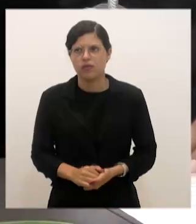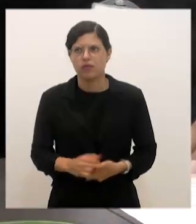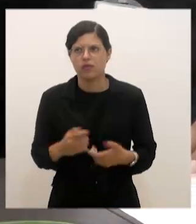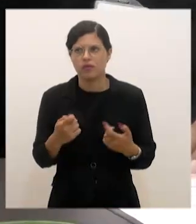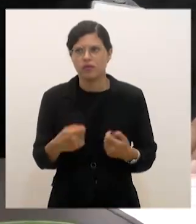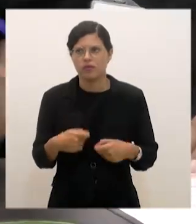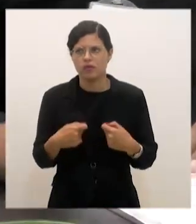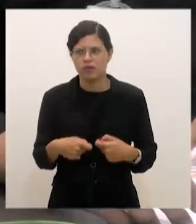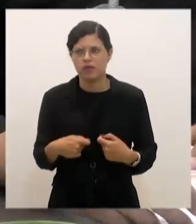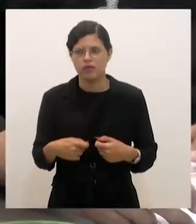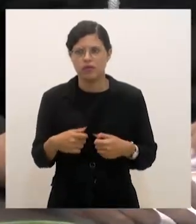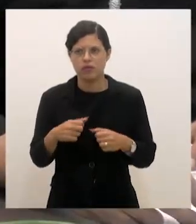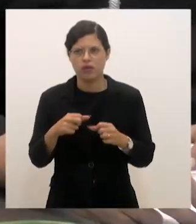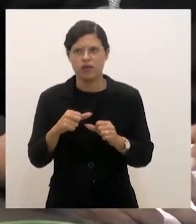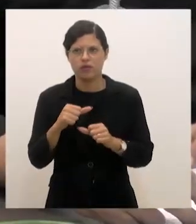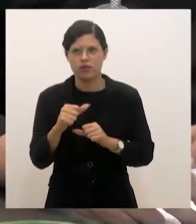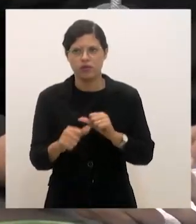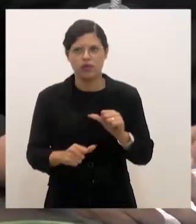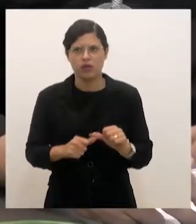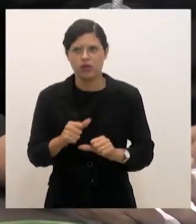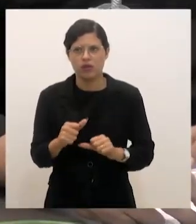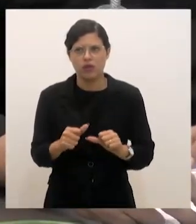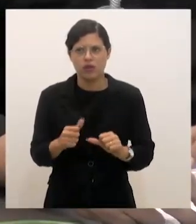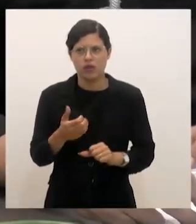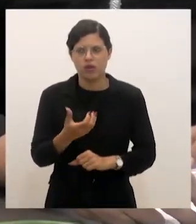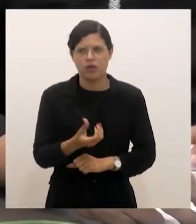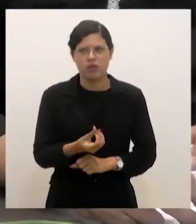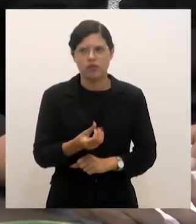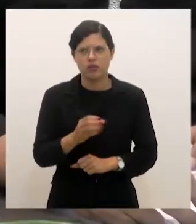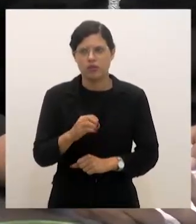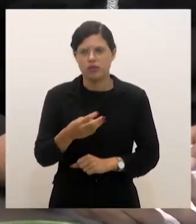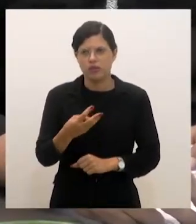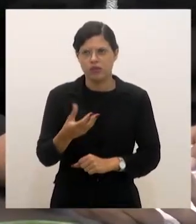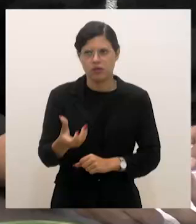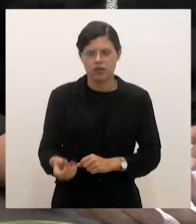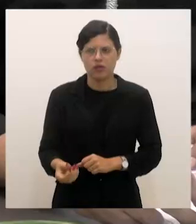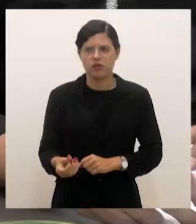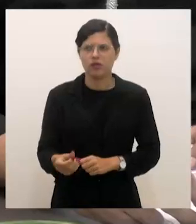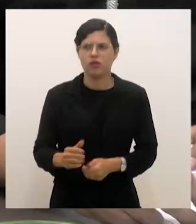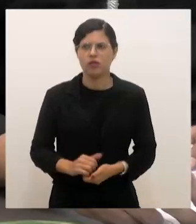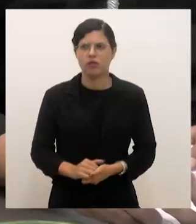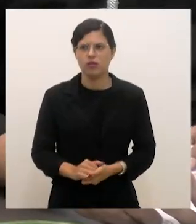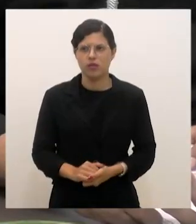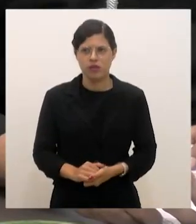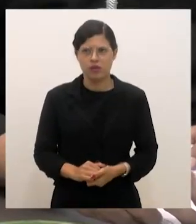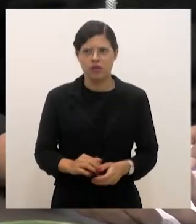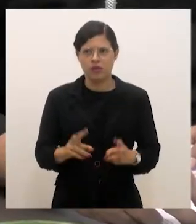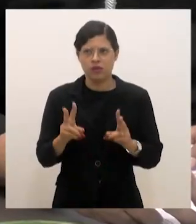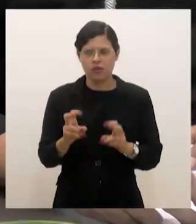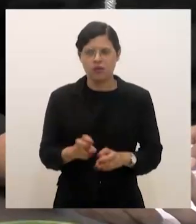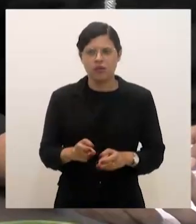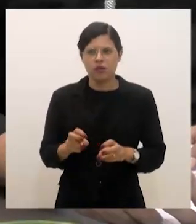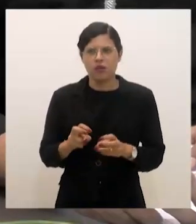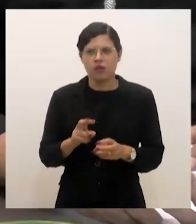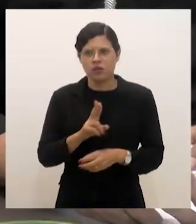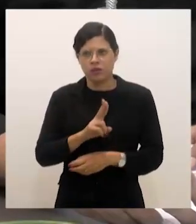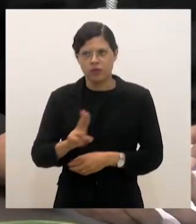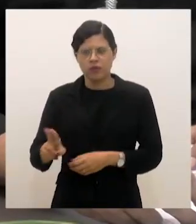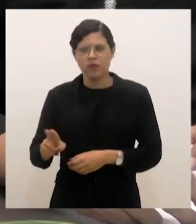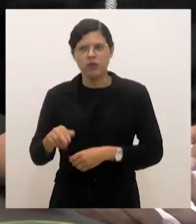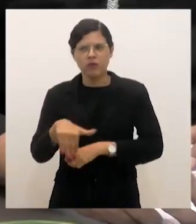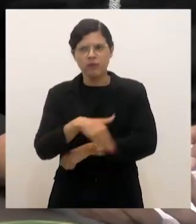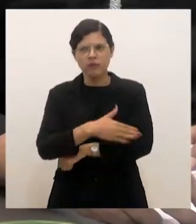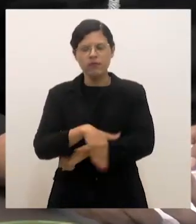dizer, alterar a 6036, que dispõe sobre nomes dados às vias próprias,